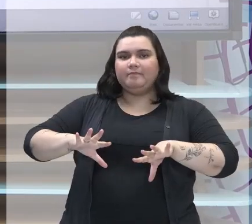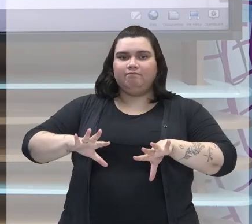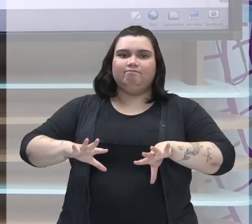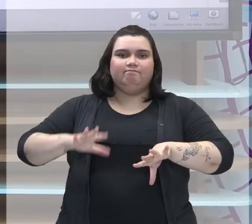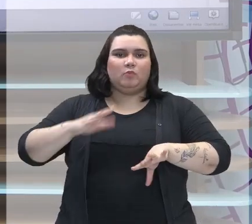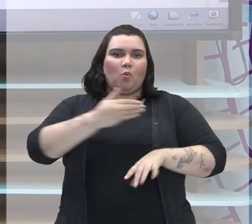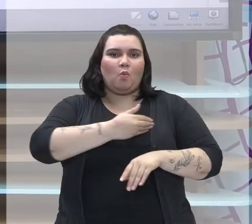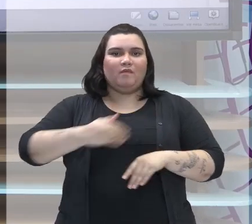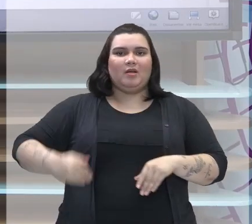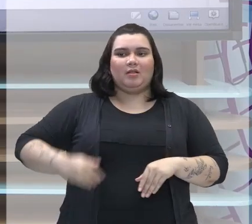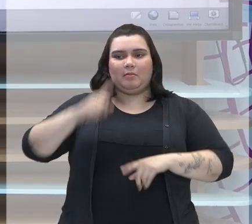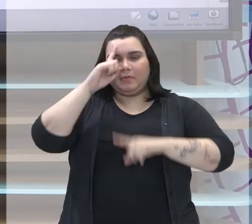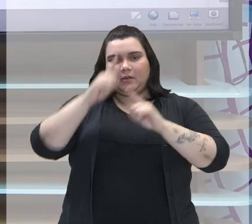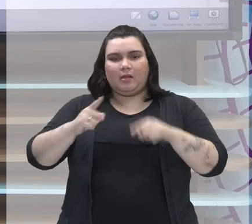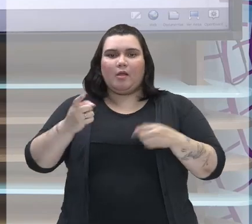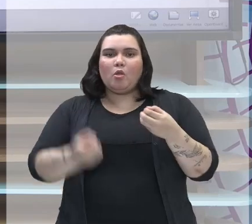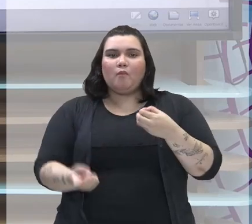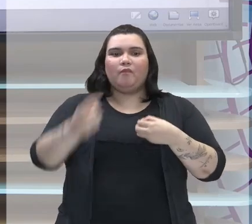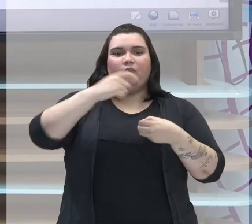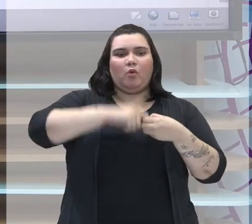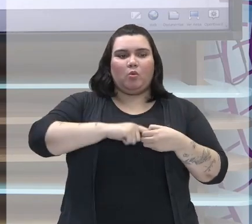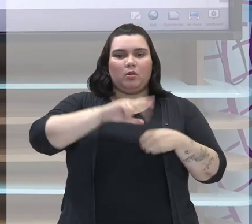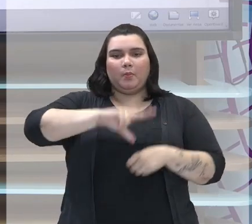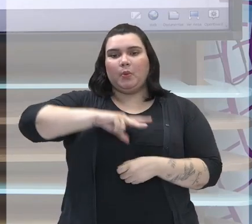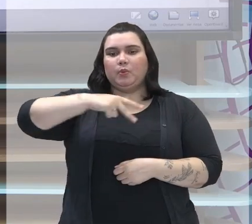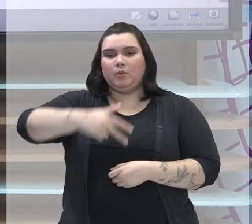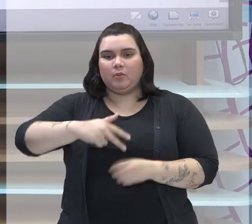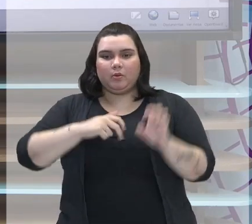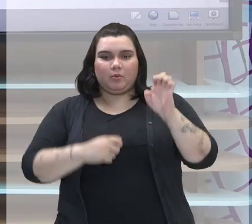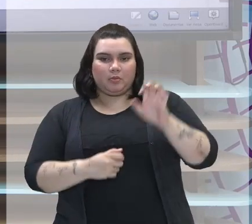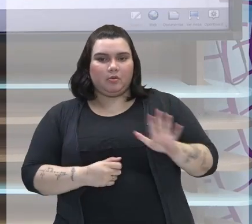retorna ao continente europeu, a Portugal.